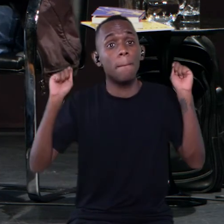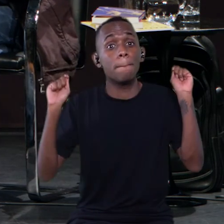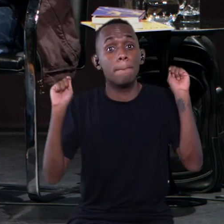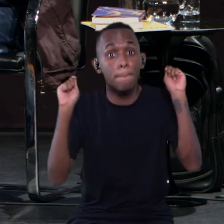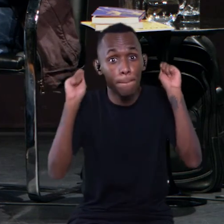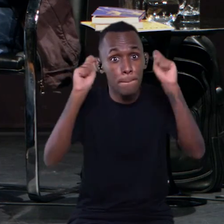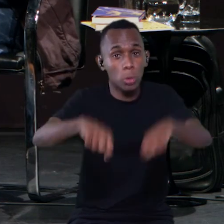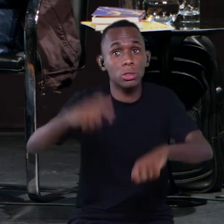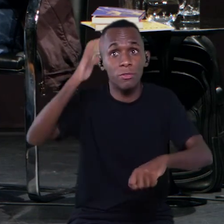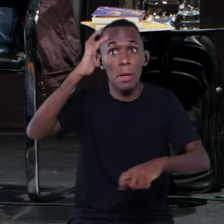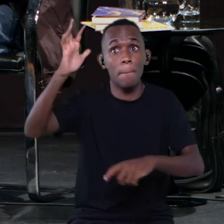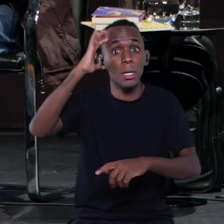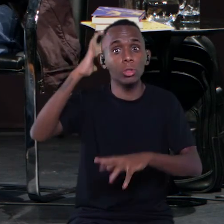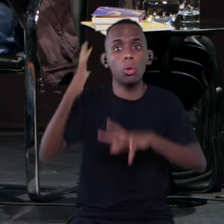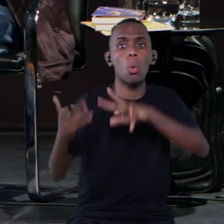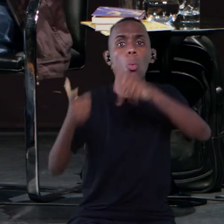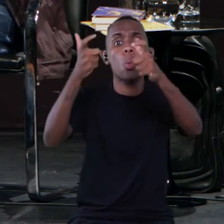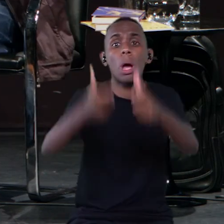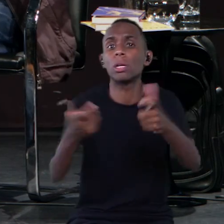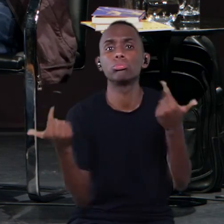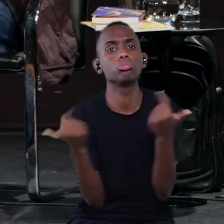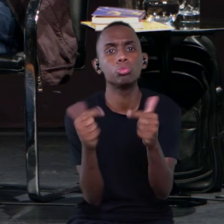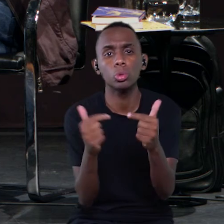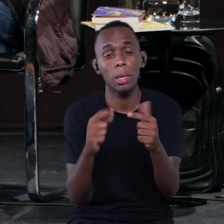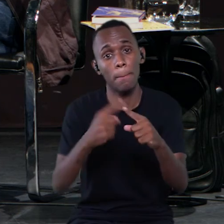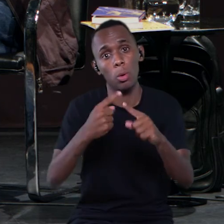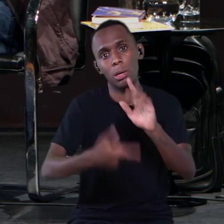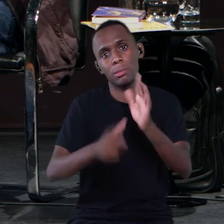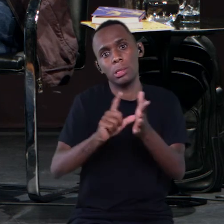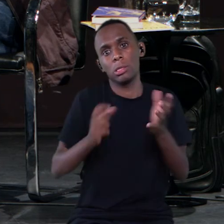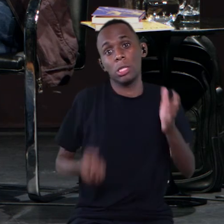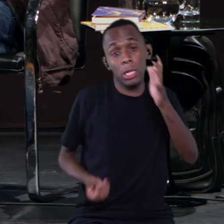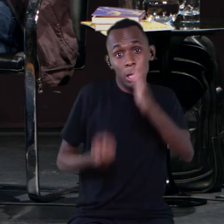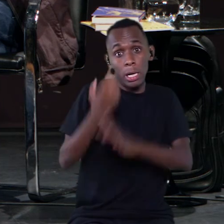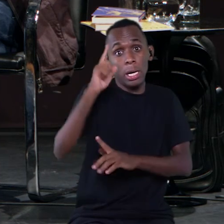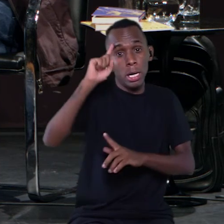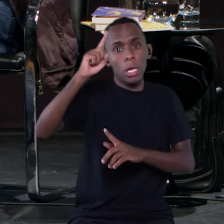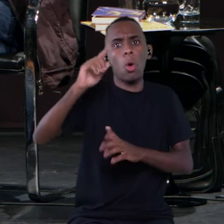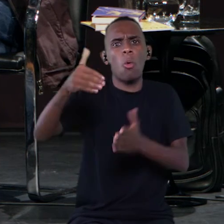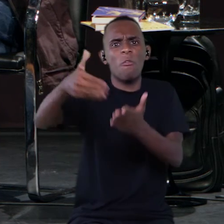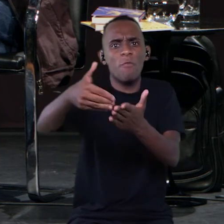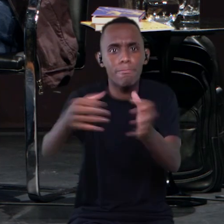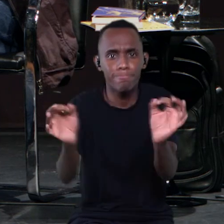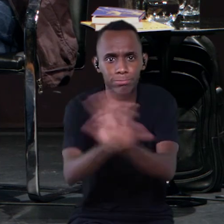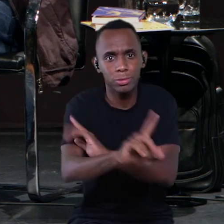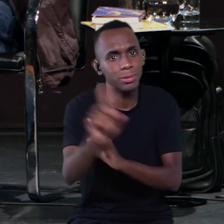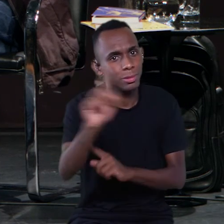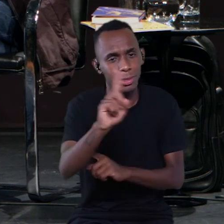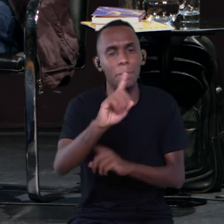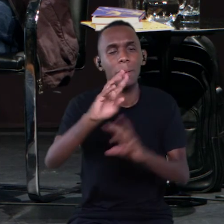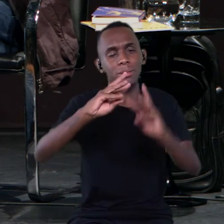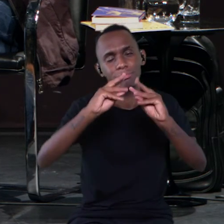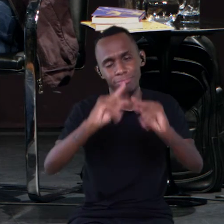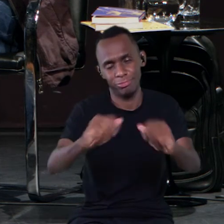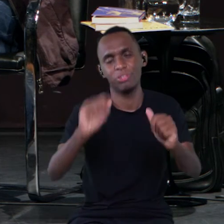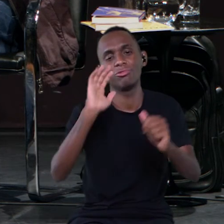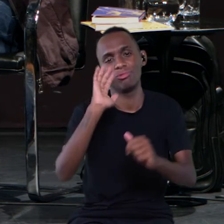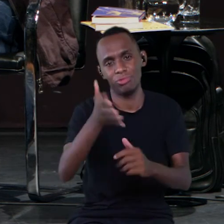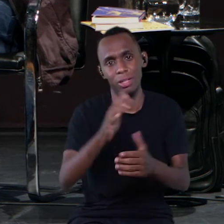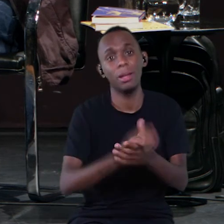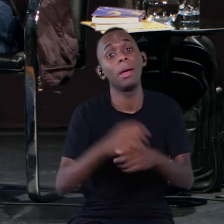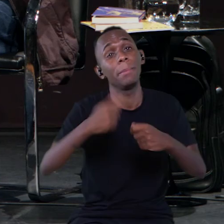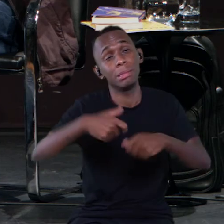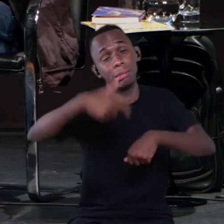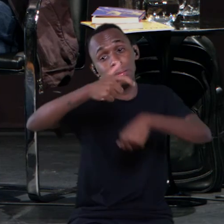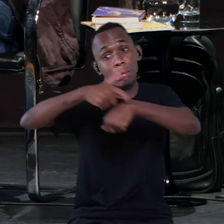capaz de imaginar um mundo que não há, porque esse que nós criamos, ele não está no fim, mas ele está muito desgastado. E